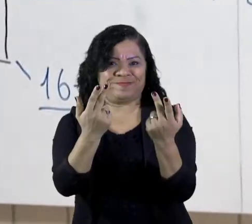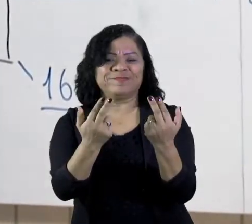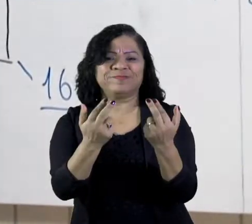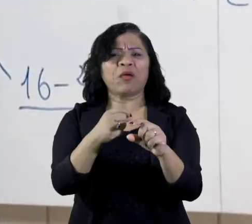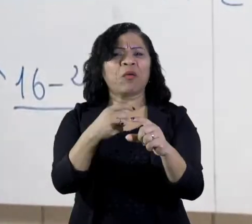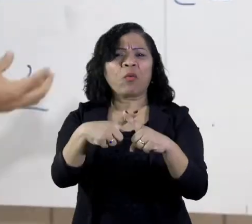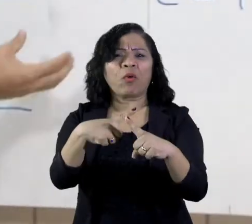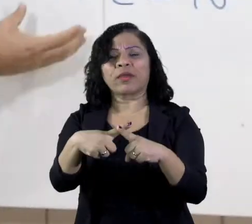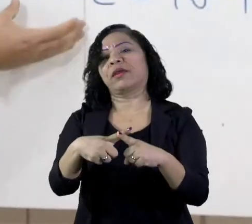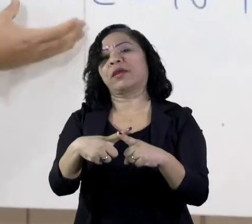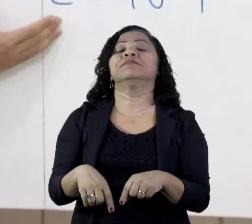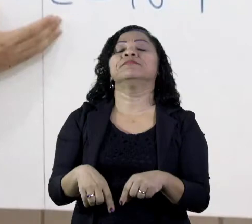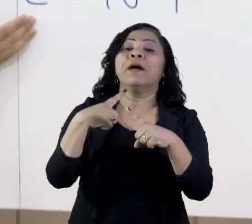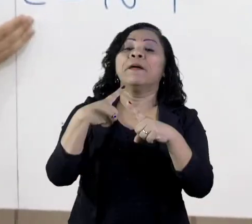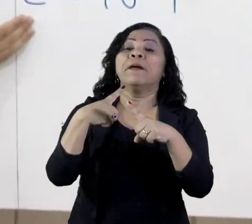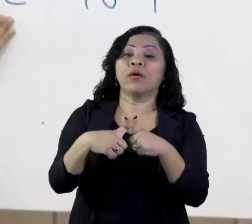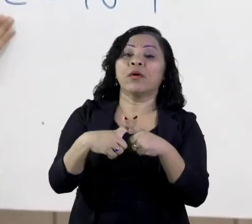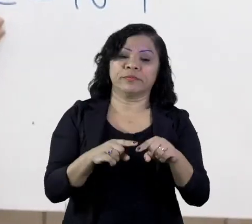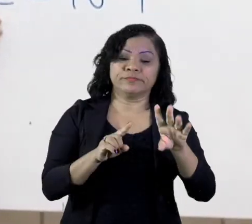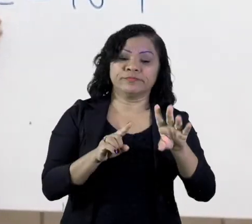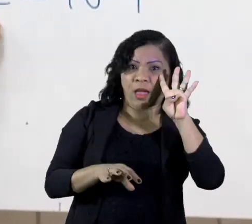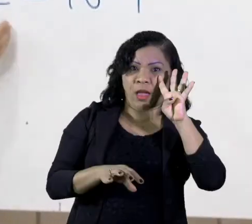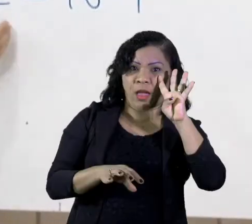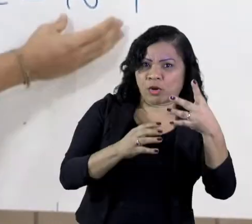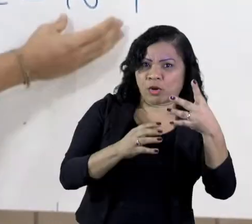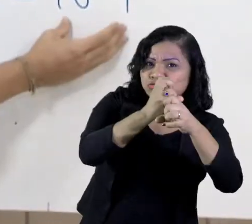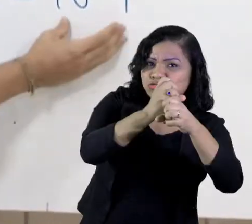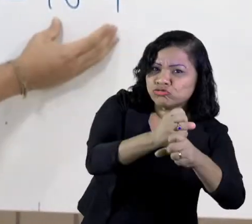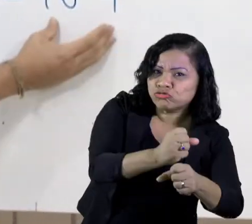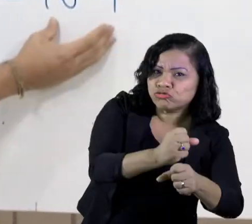igualdade? Porque quando eu resolvo essa operação,